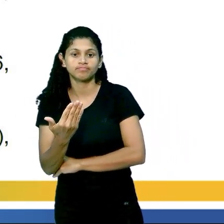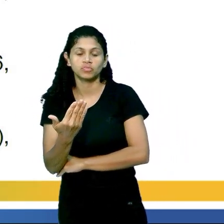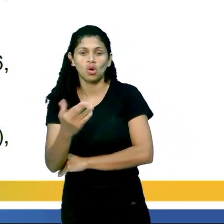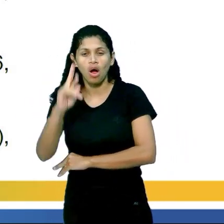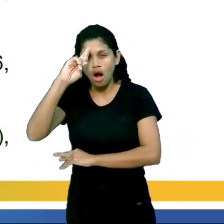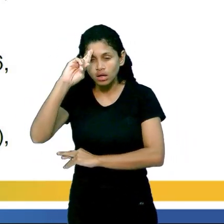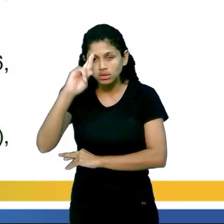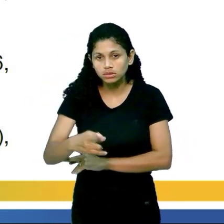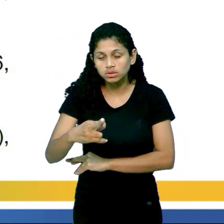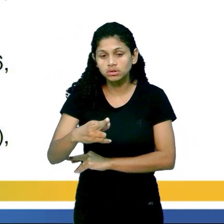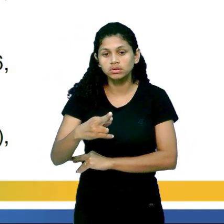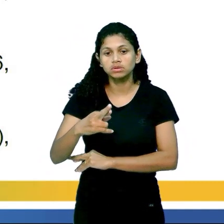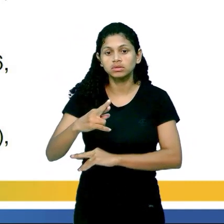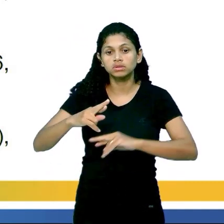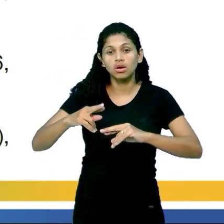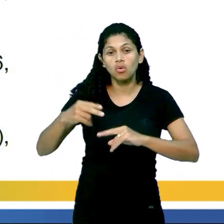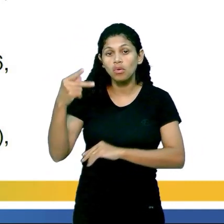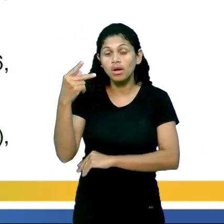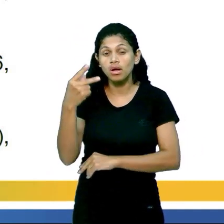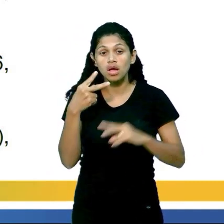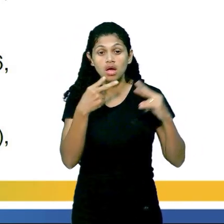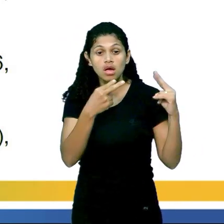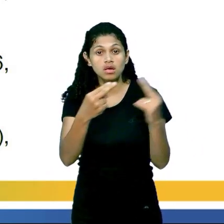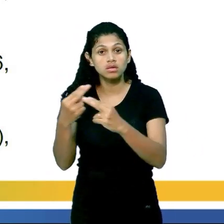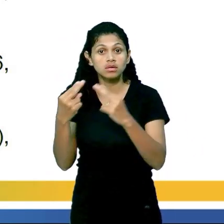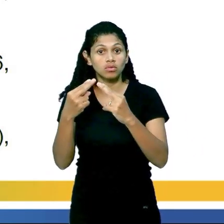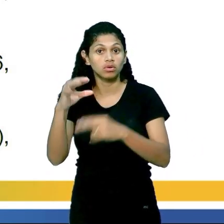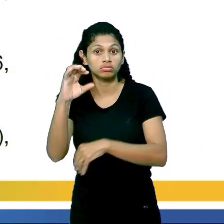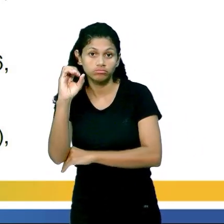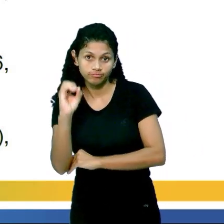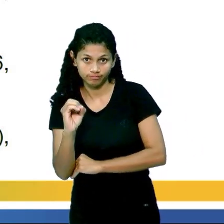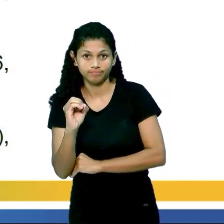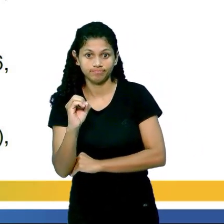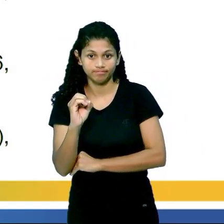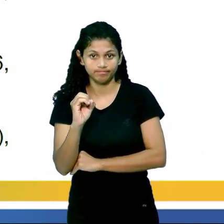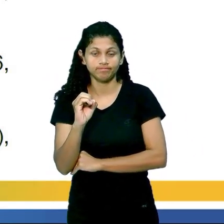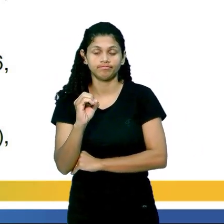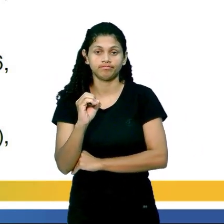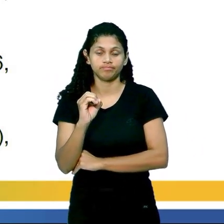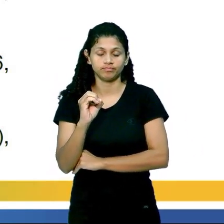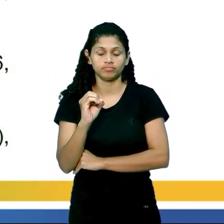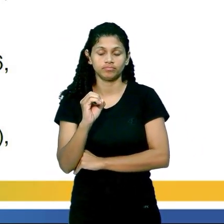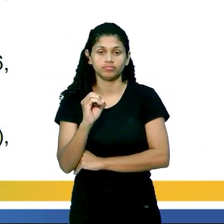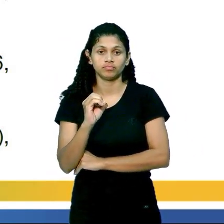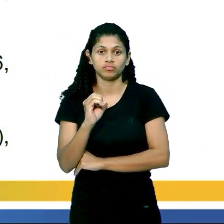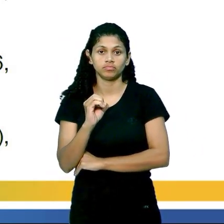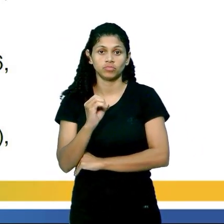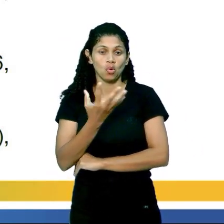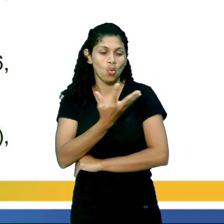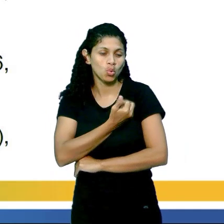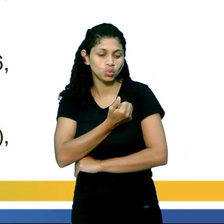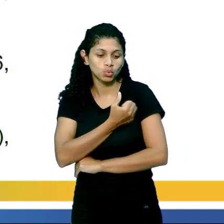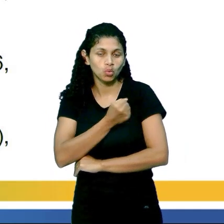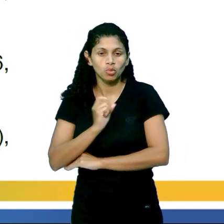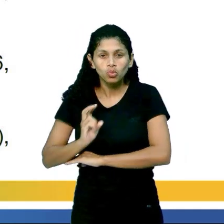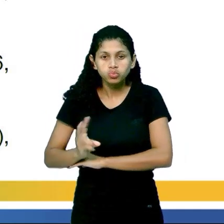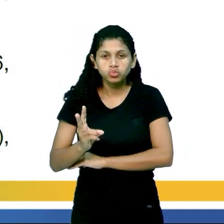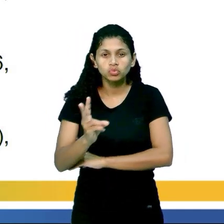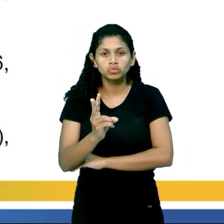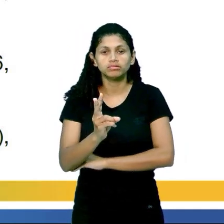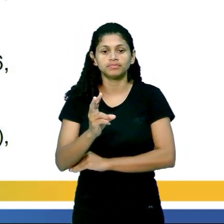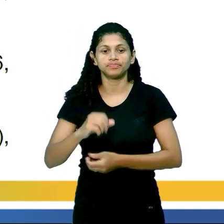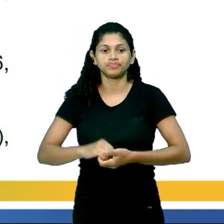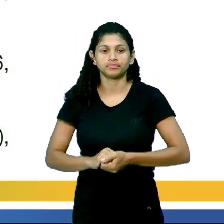não aumenta nada, significa que a sua razão é zero, mantém os valores constantes. Uma